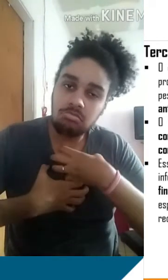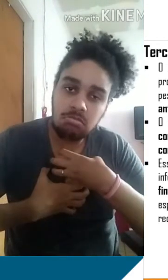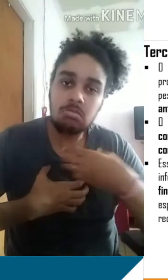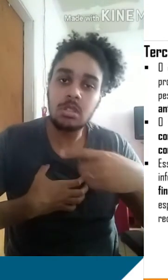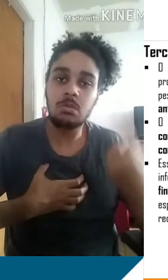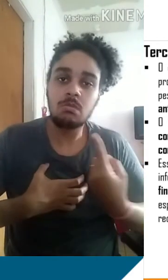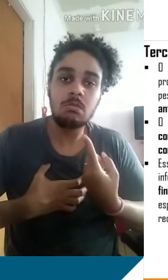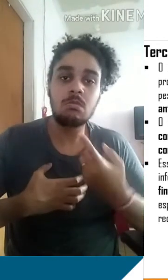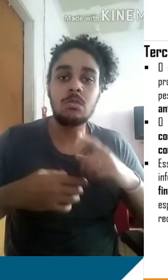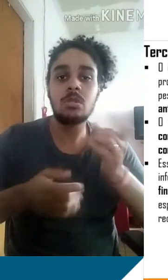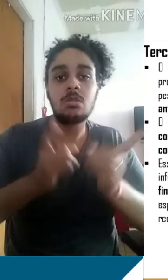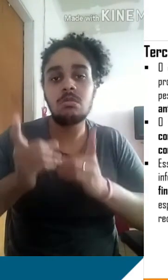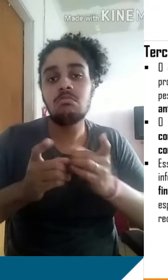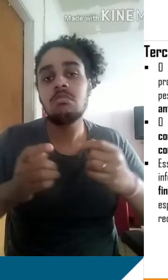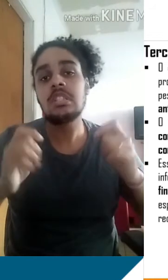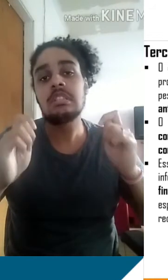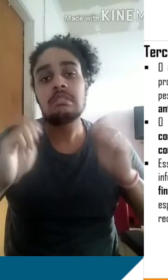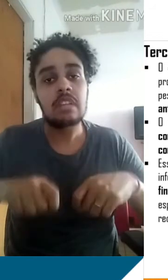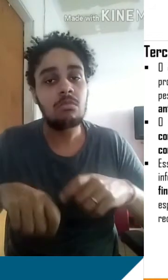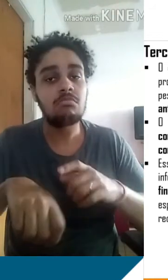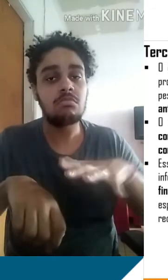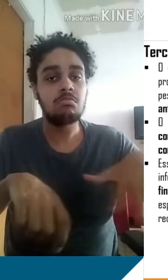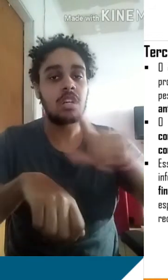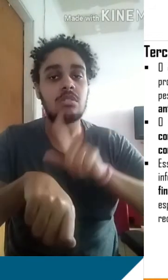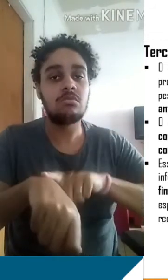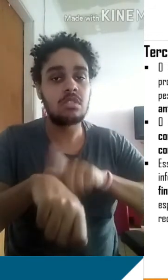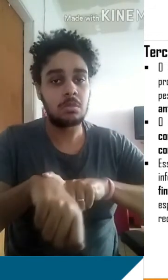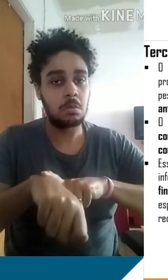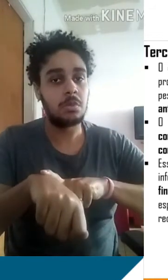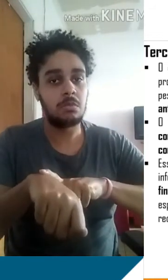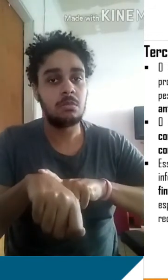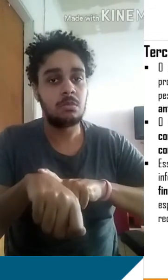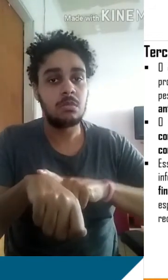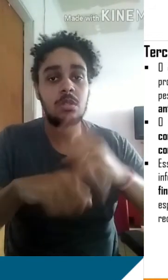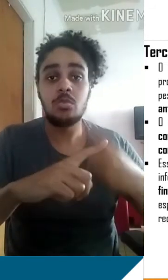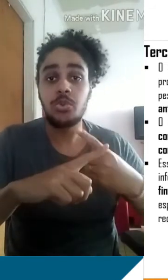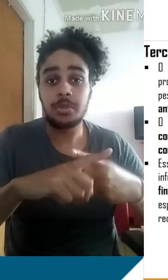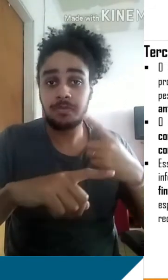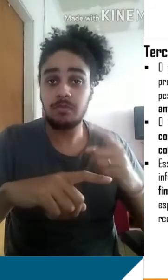quê? Isso também vai estar mais bem colocado no vídeo da próxima semana.